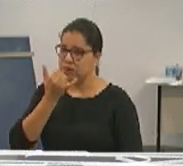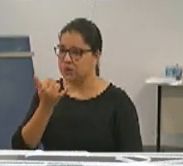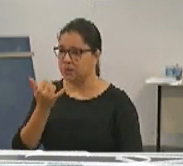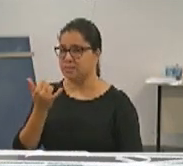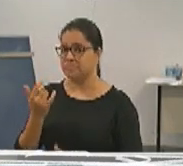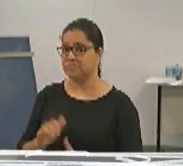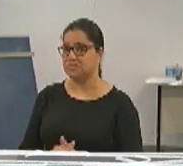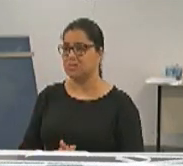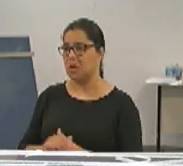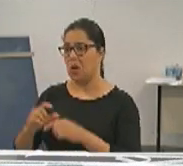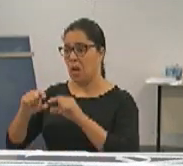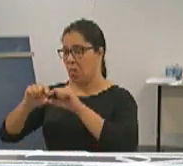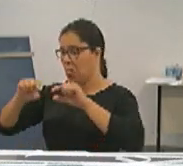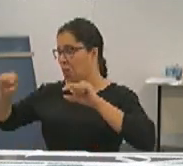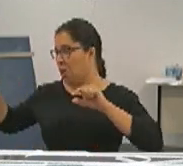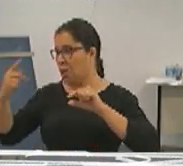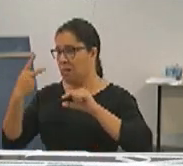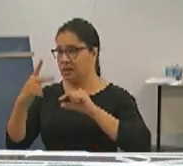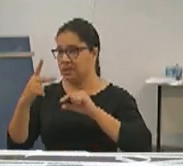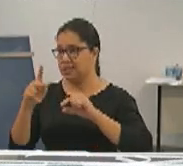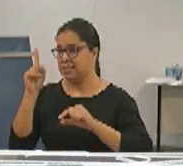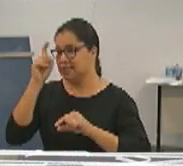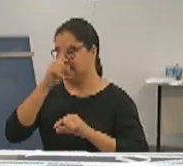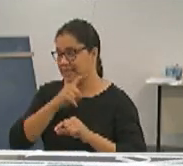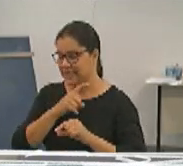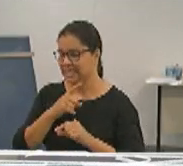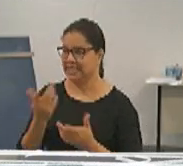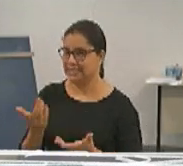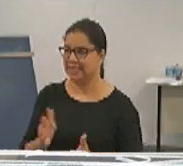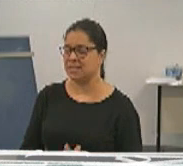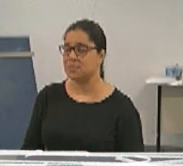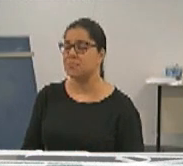a pronunciar o sobrenome ainda. E talvez eu precise treinar um pouco.